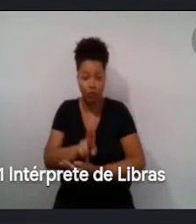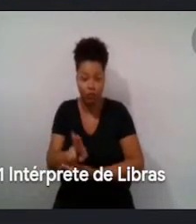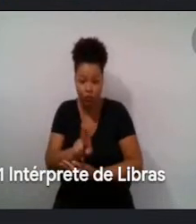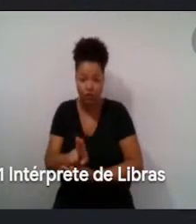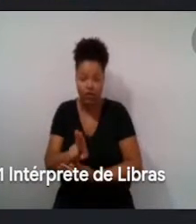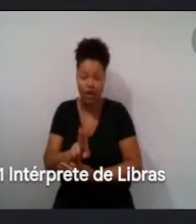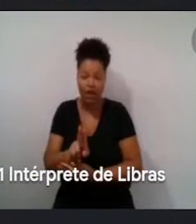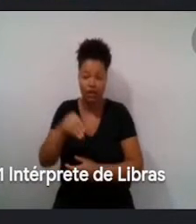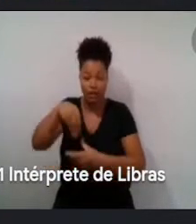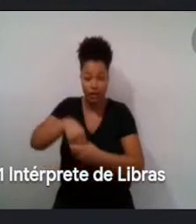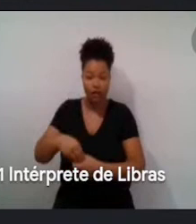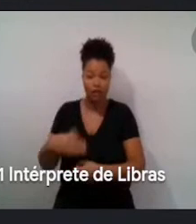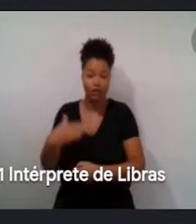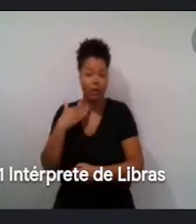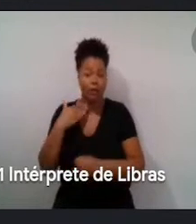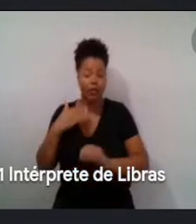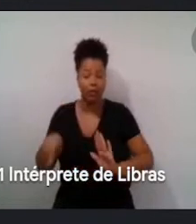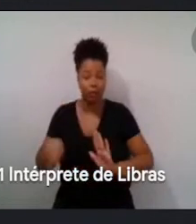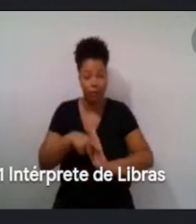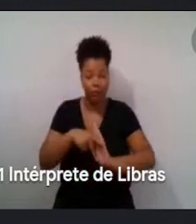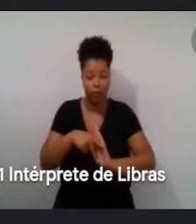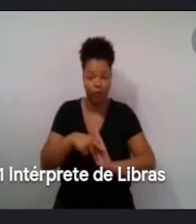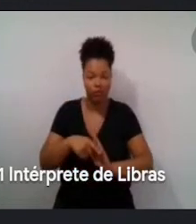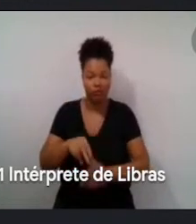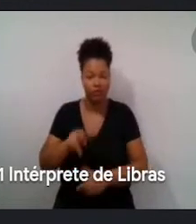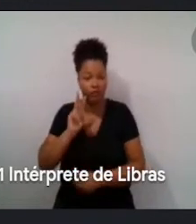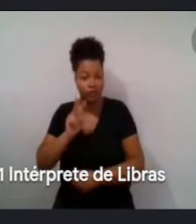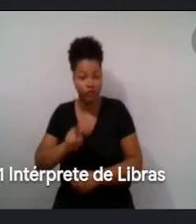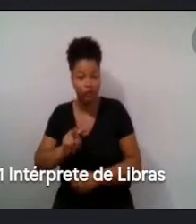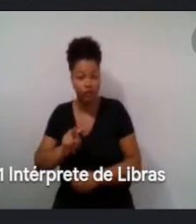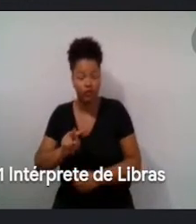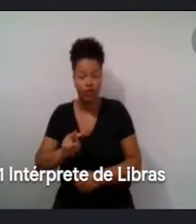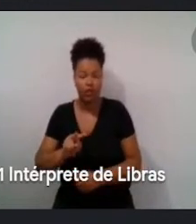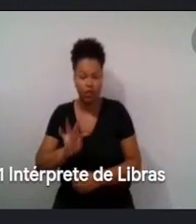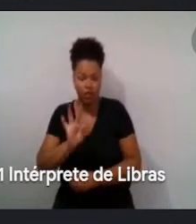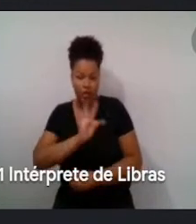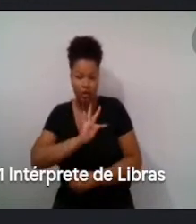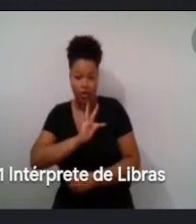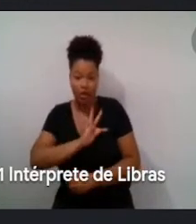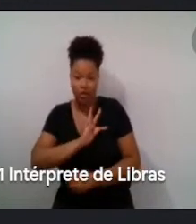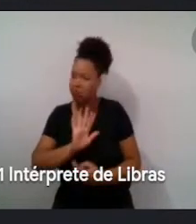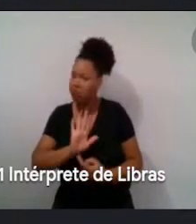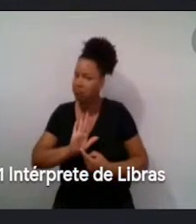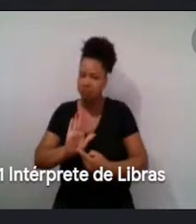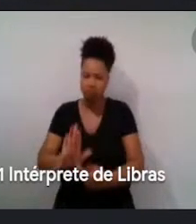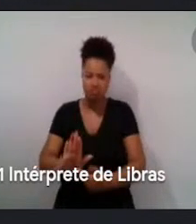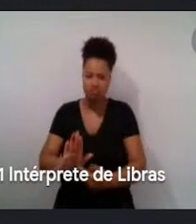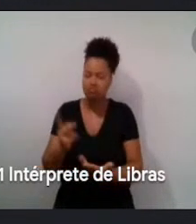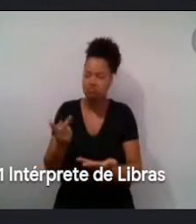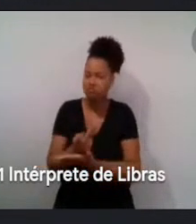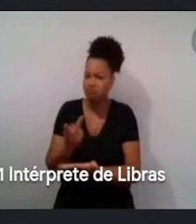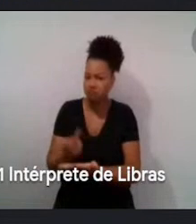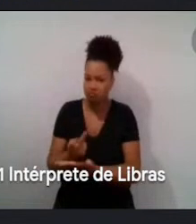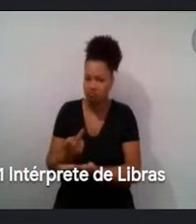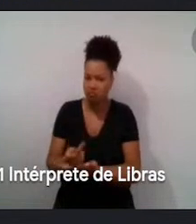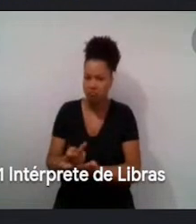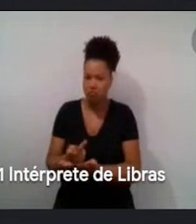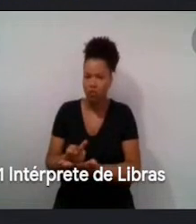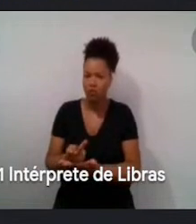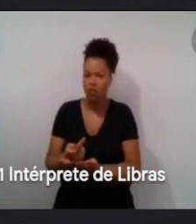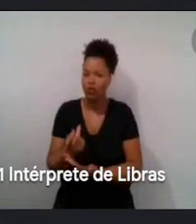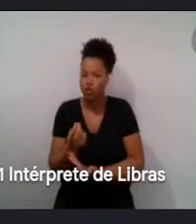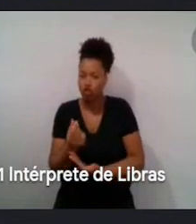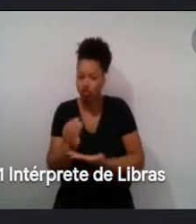que não transitaram pela conta bancária específica, visto que o parecer técnico não apontou nenhum indício de irregularidade na aplicação